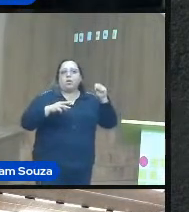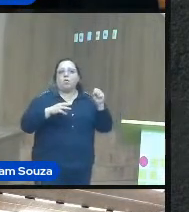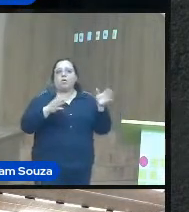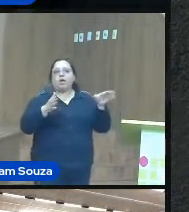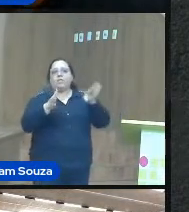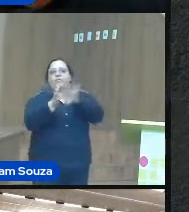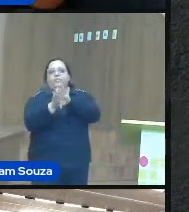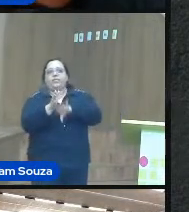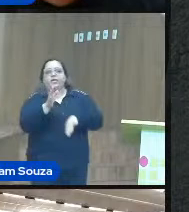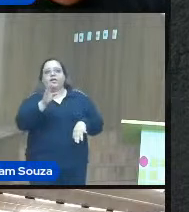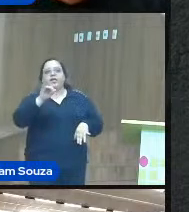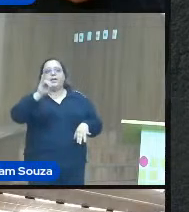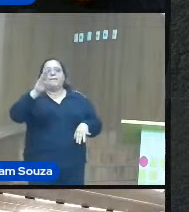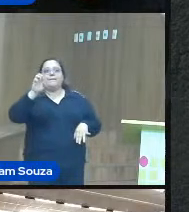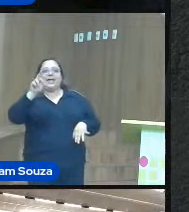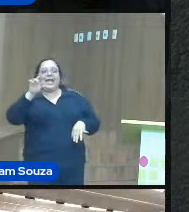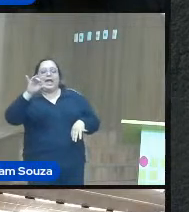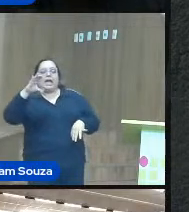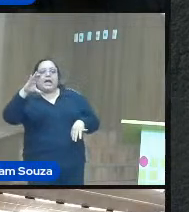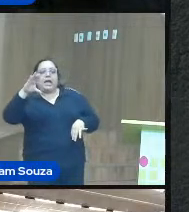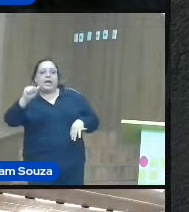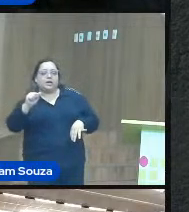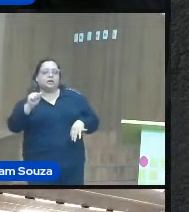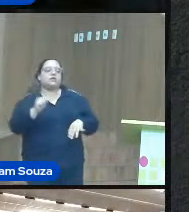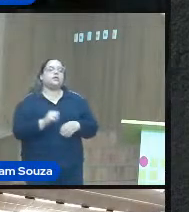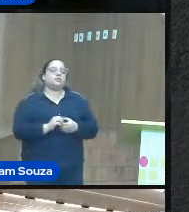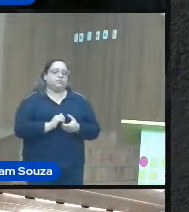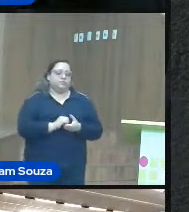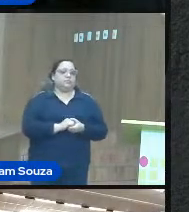boa parte da Europa